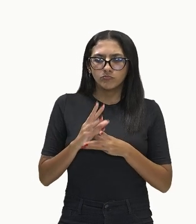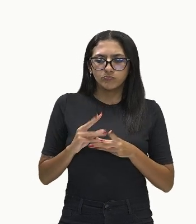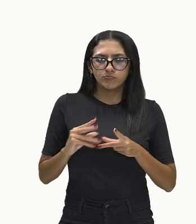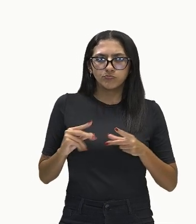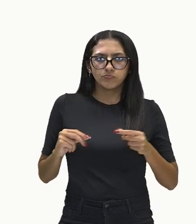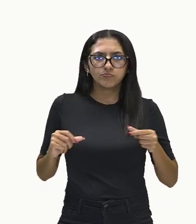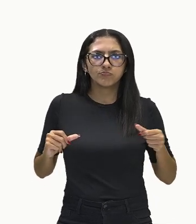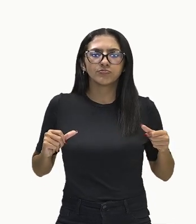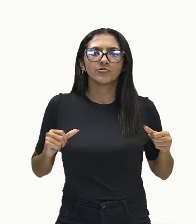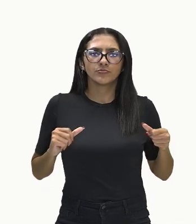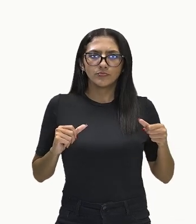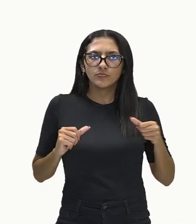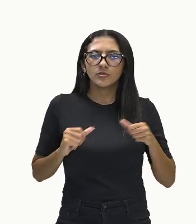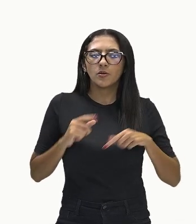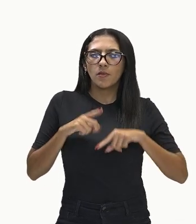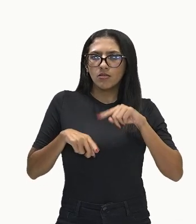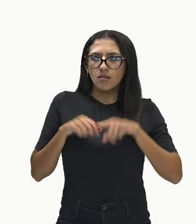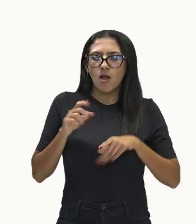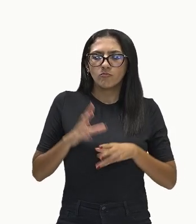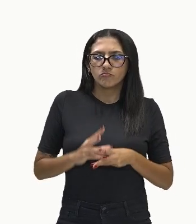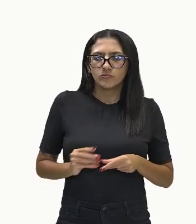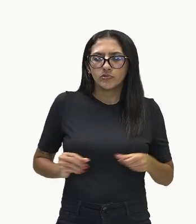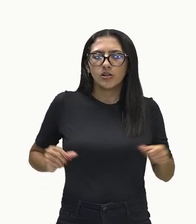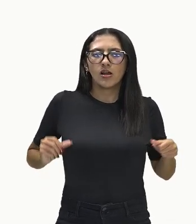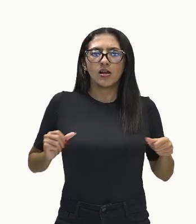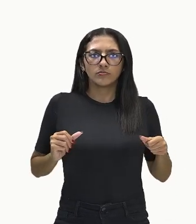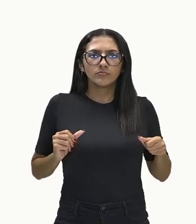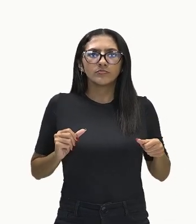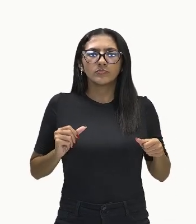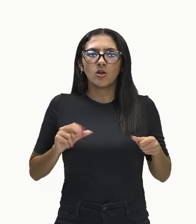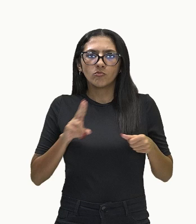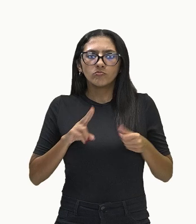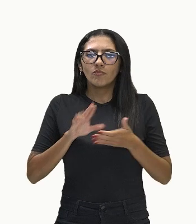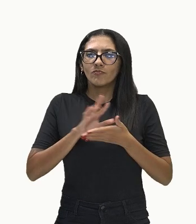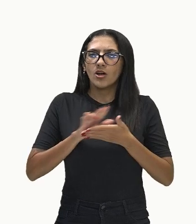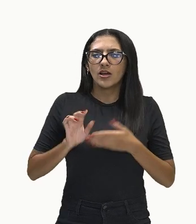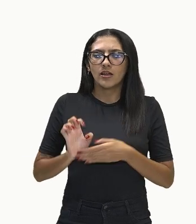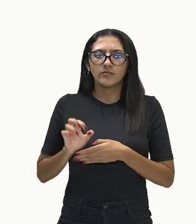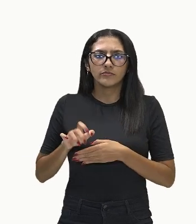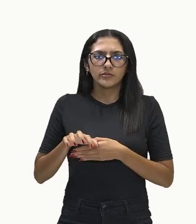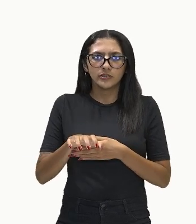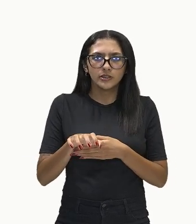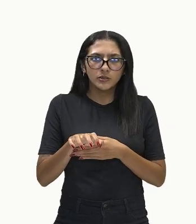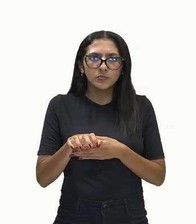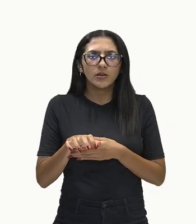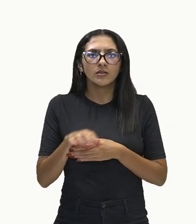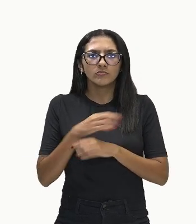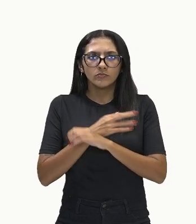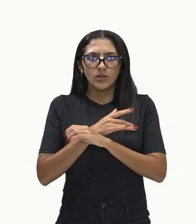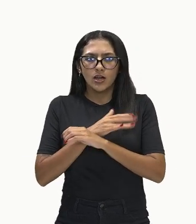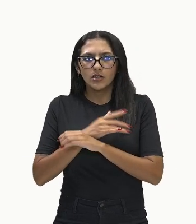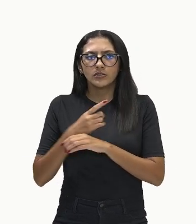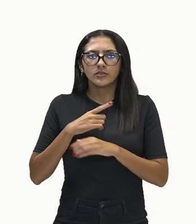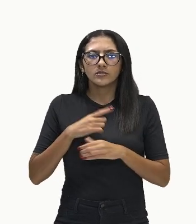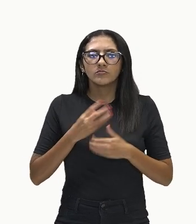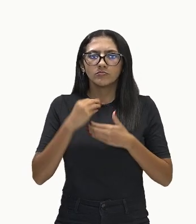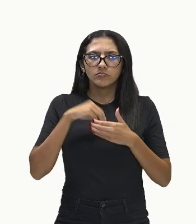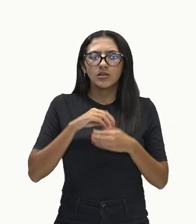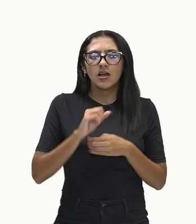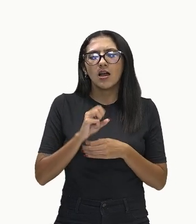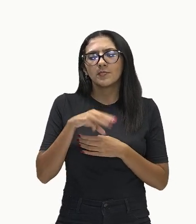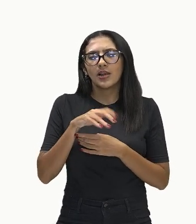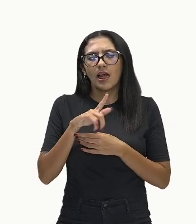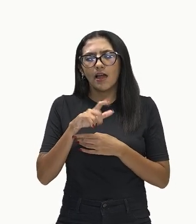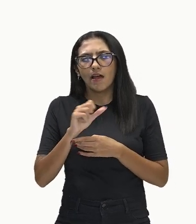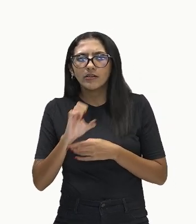dessas macromoléculas através de enzimas, né? Nós vamos ter a amilase,